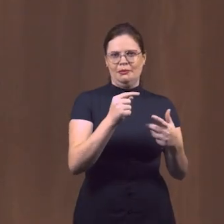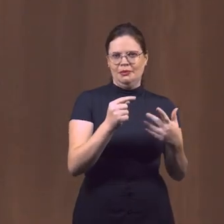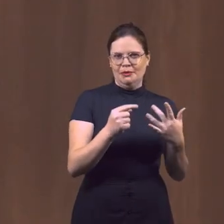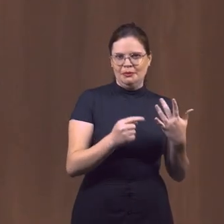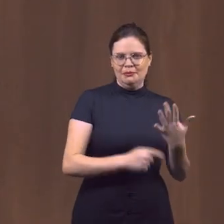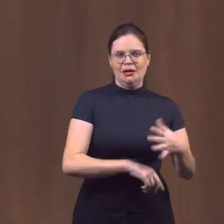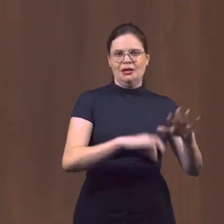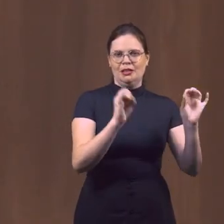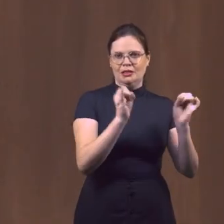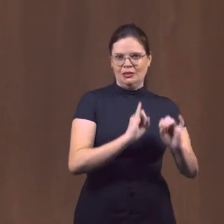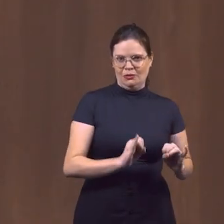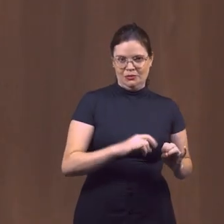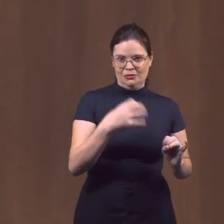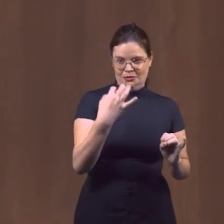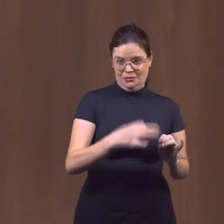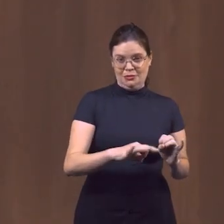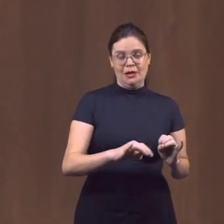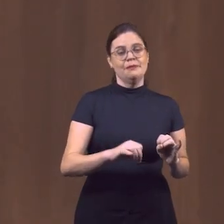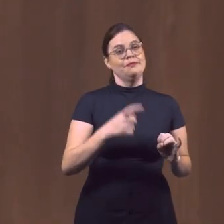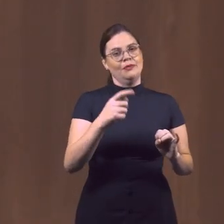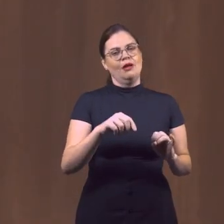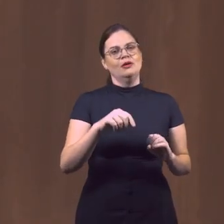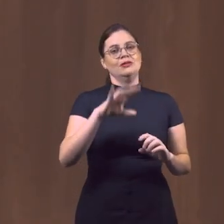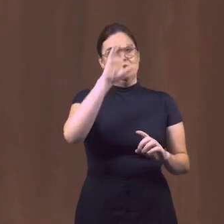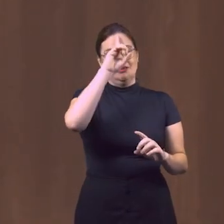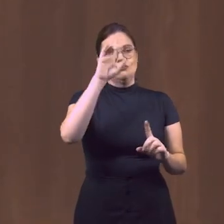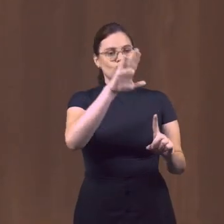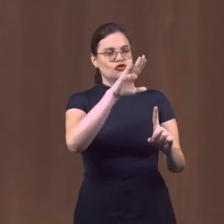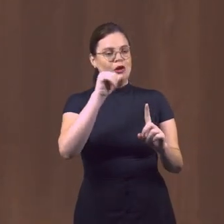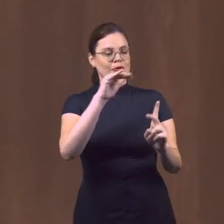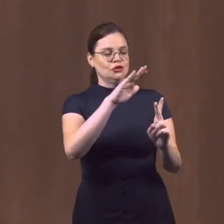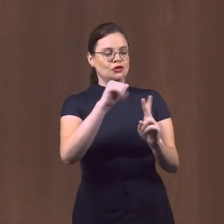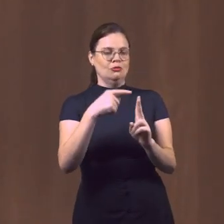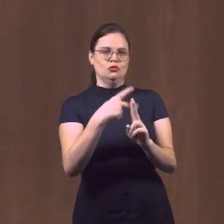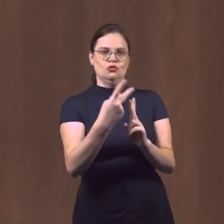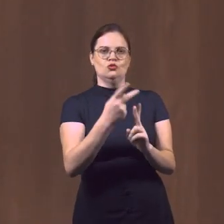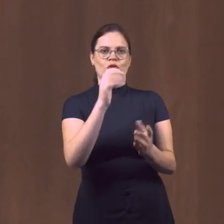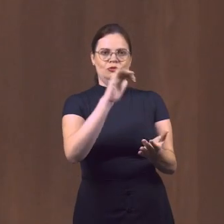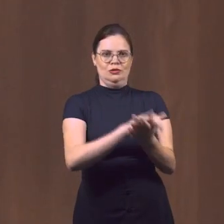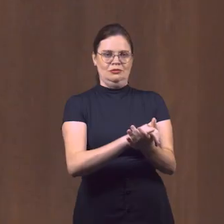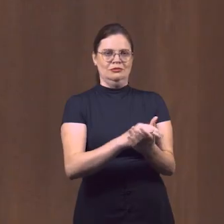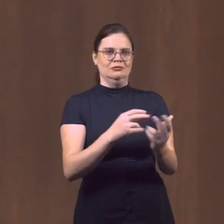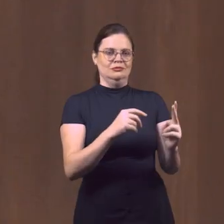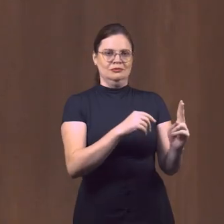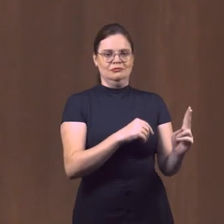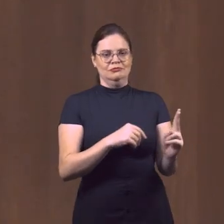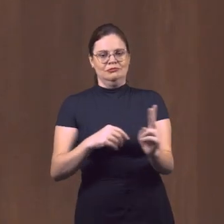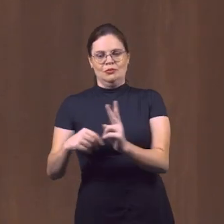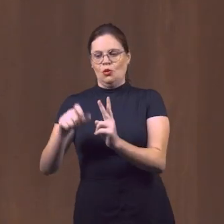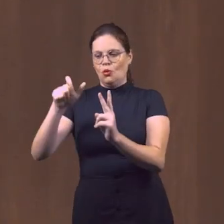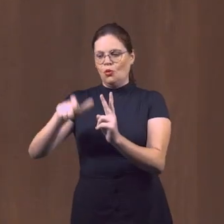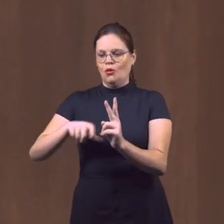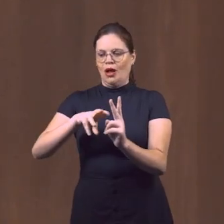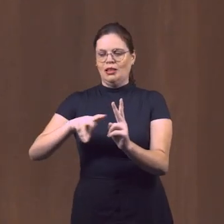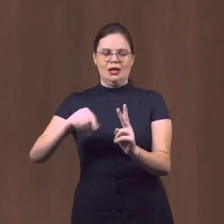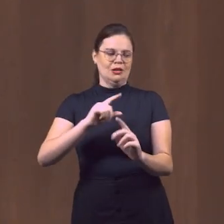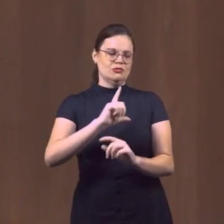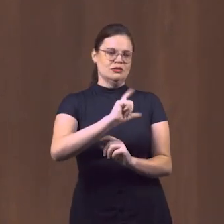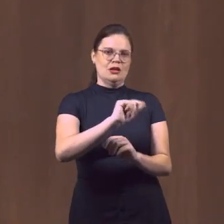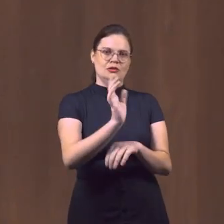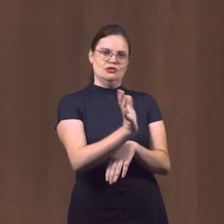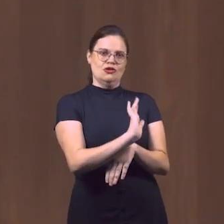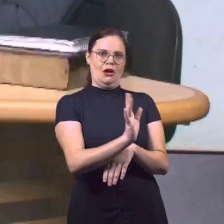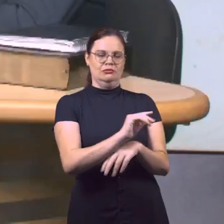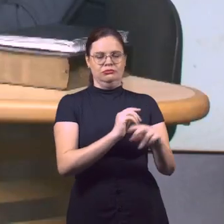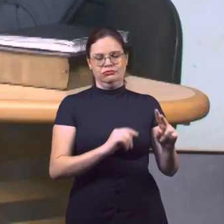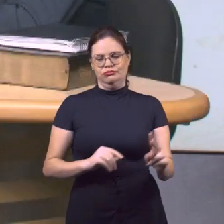conhecer, junto com seu esposo Abraão, uma terra que Deus havia prometido para Abraão, seu